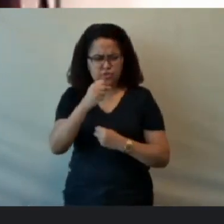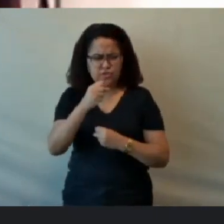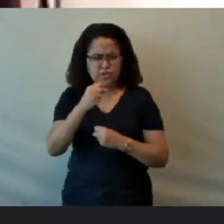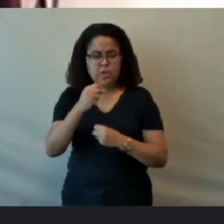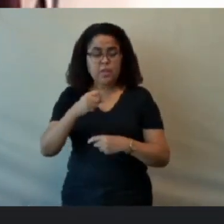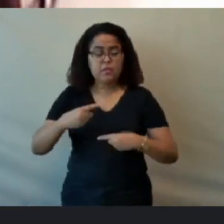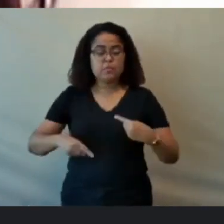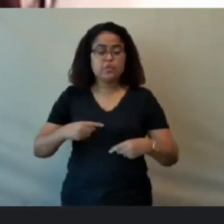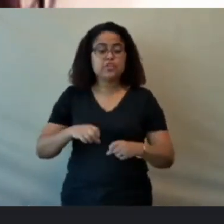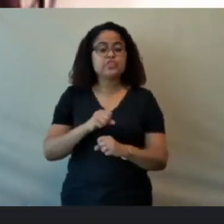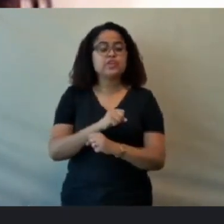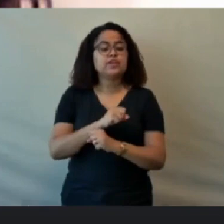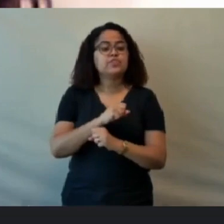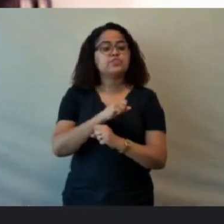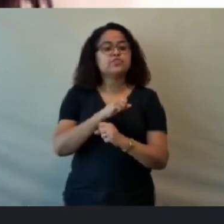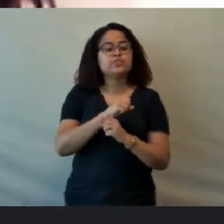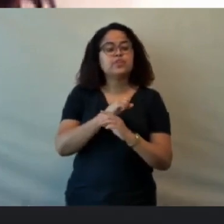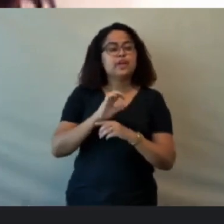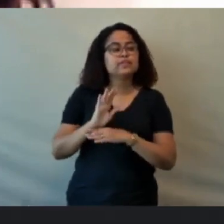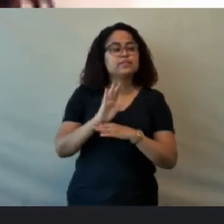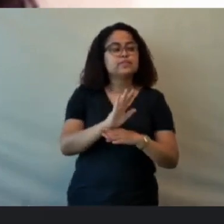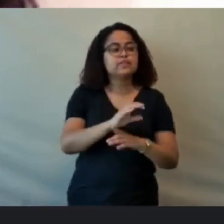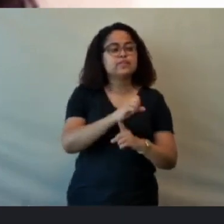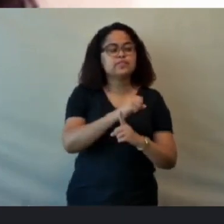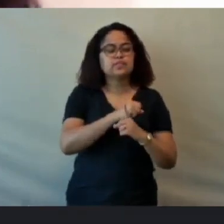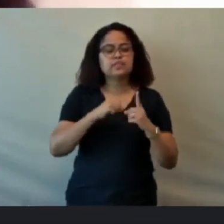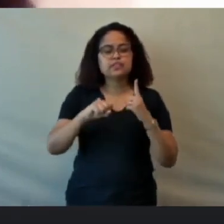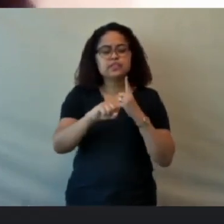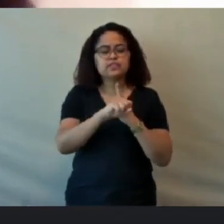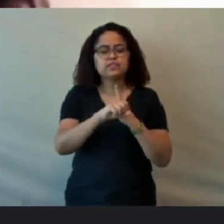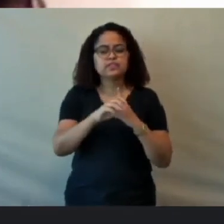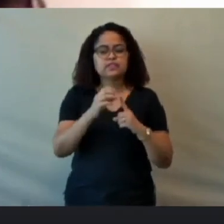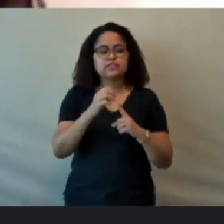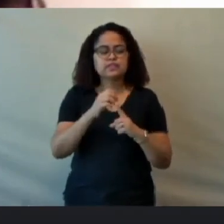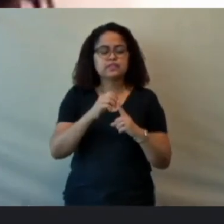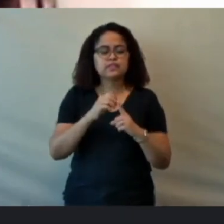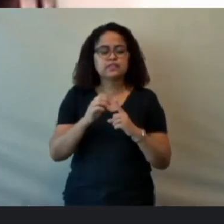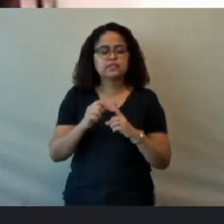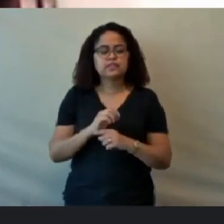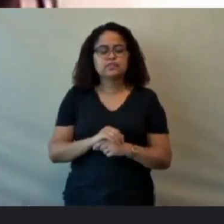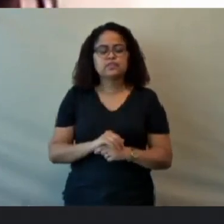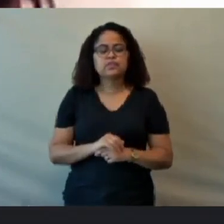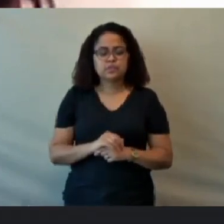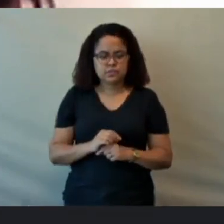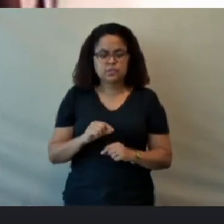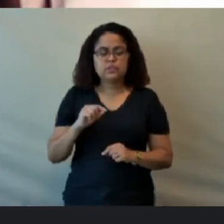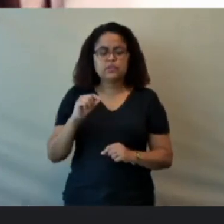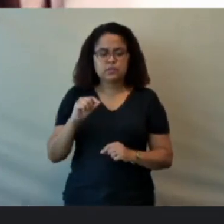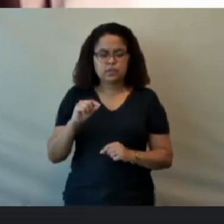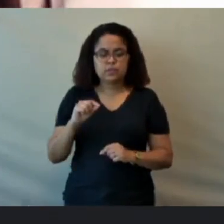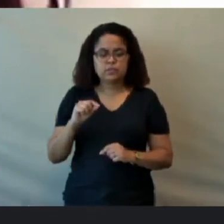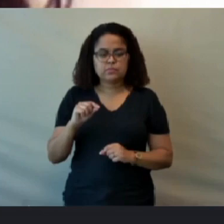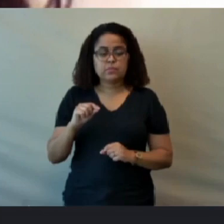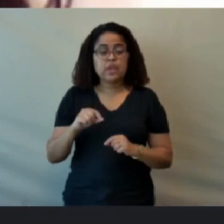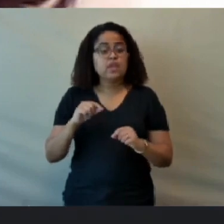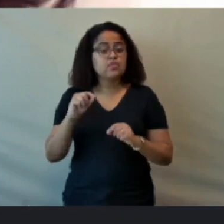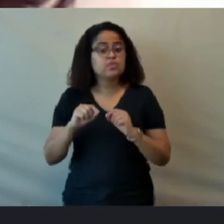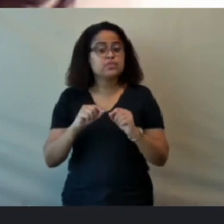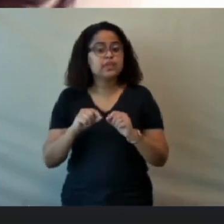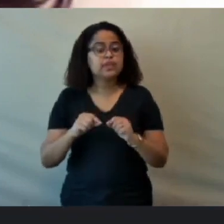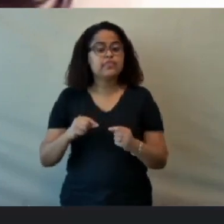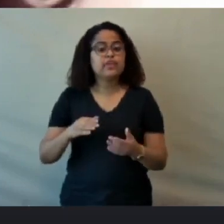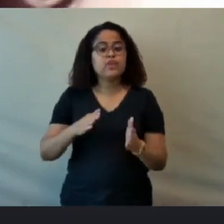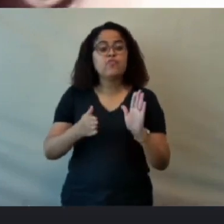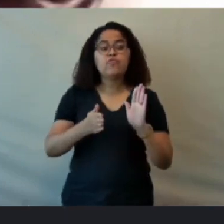E aí nesse campo a gente tem tido uma importante discussão, inclusive foi protocolado um